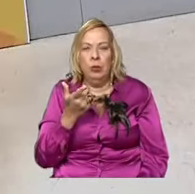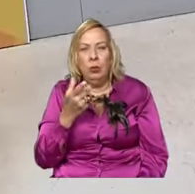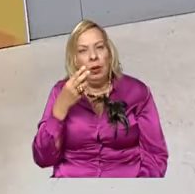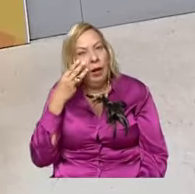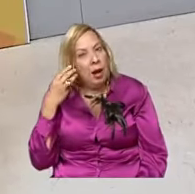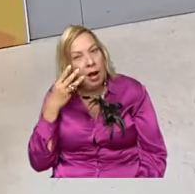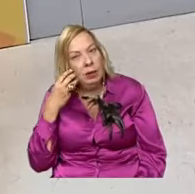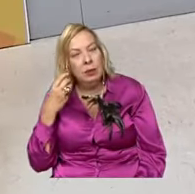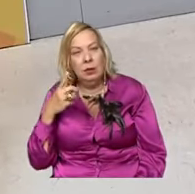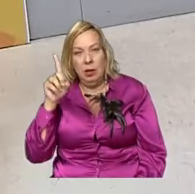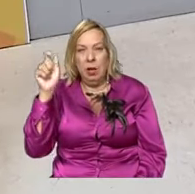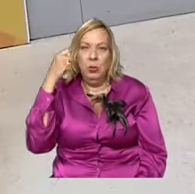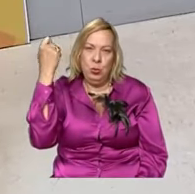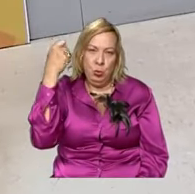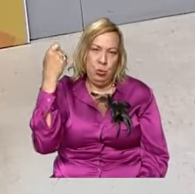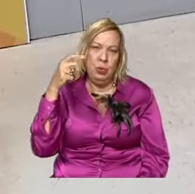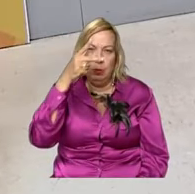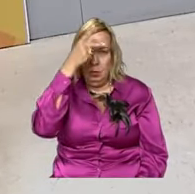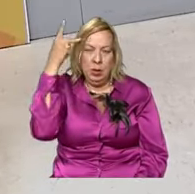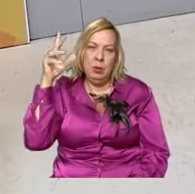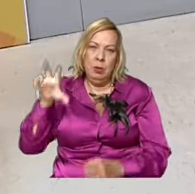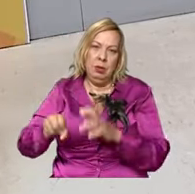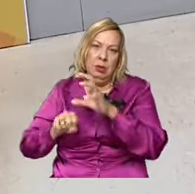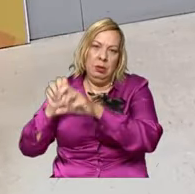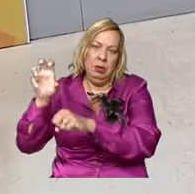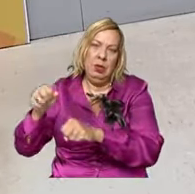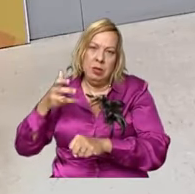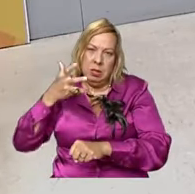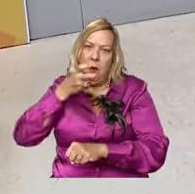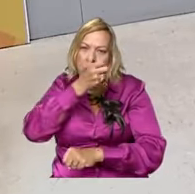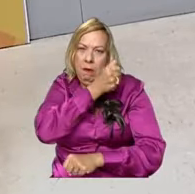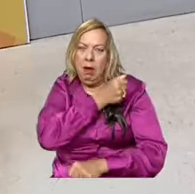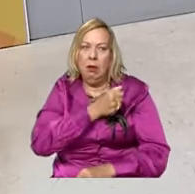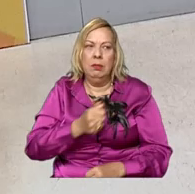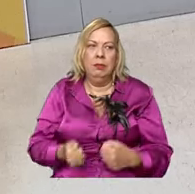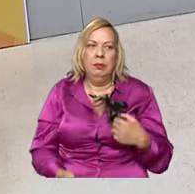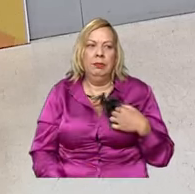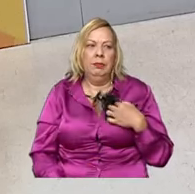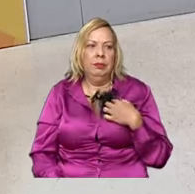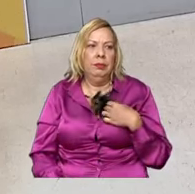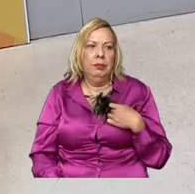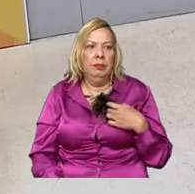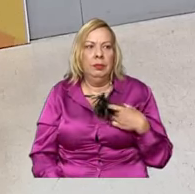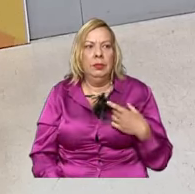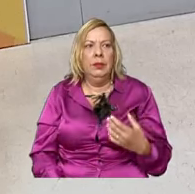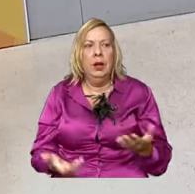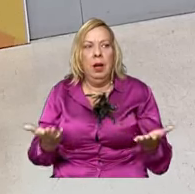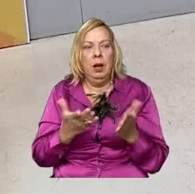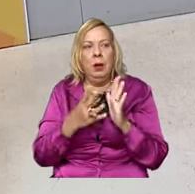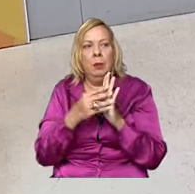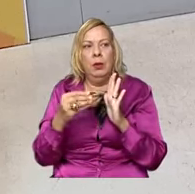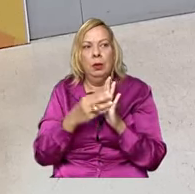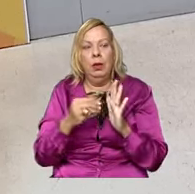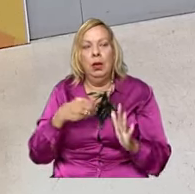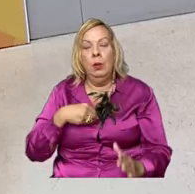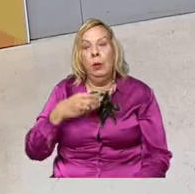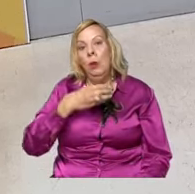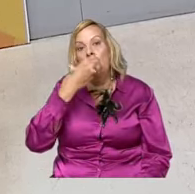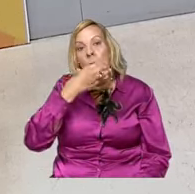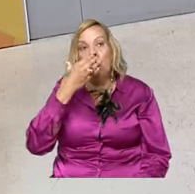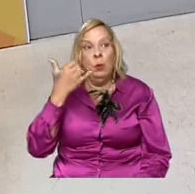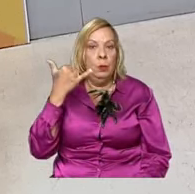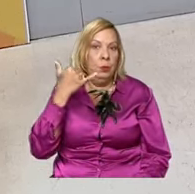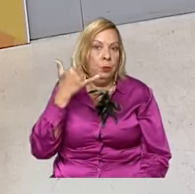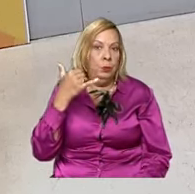sorteadora. Liga a sorteadora, pois a gente vai ligar a emoção do primeiro prêmio. Ai, um iPhone 15, olha que bacana, para sua mamãe